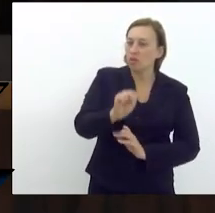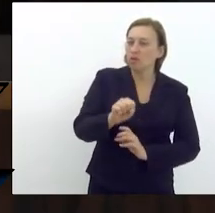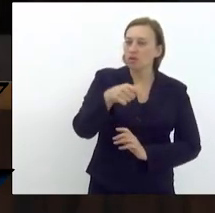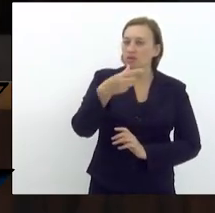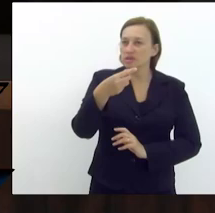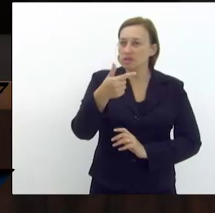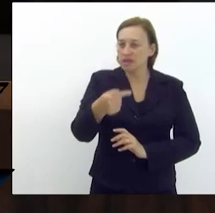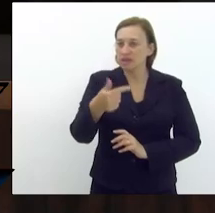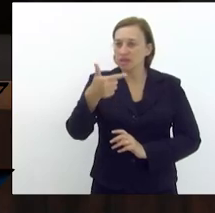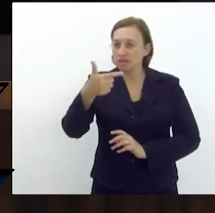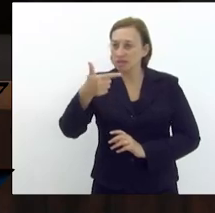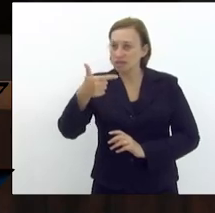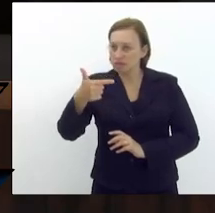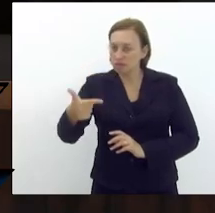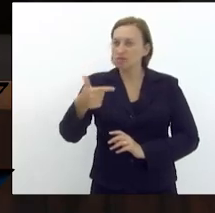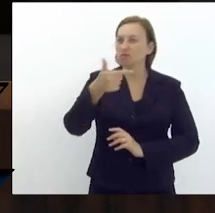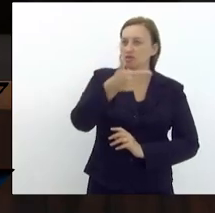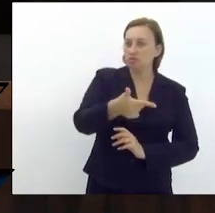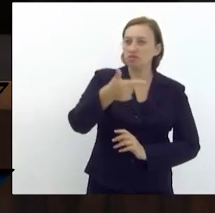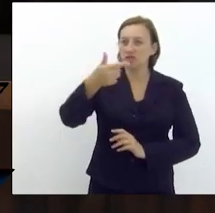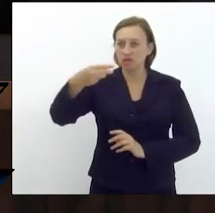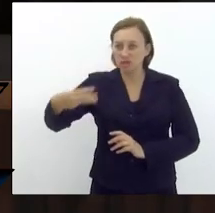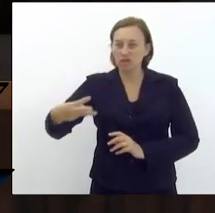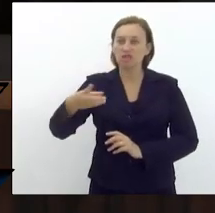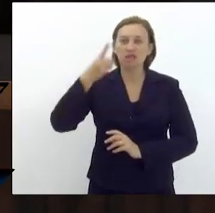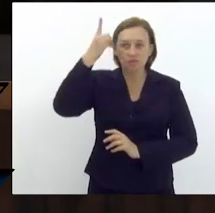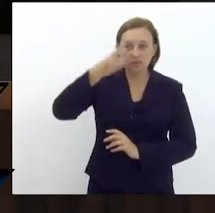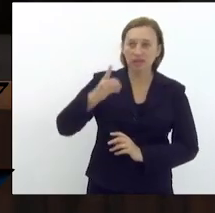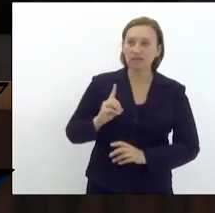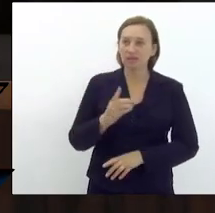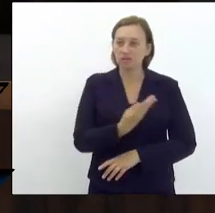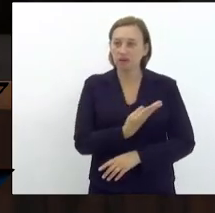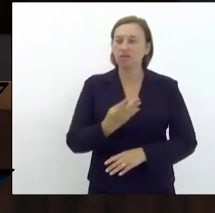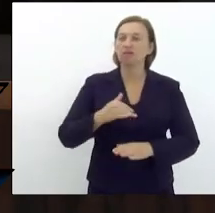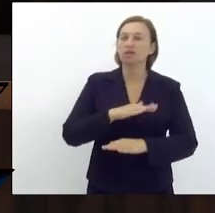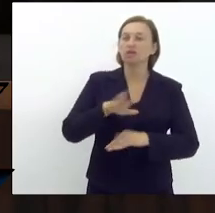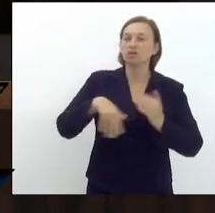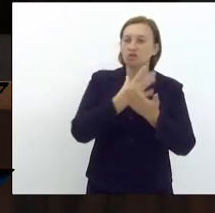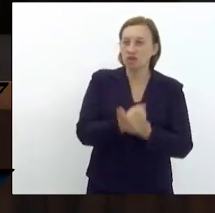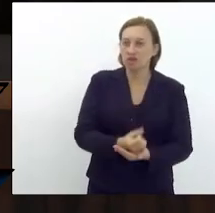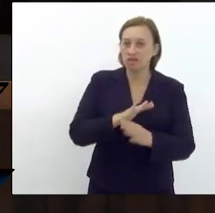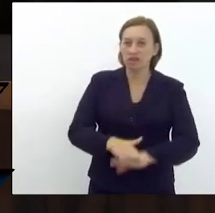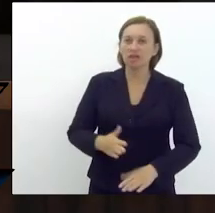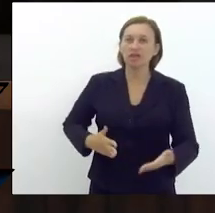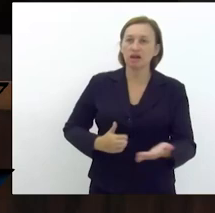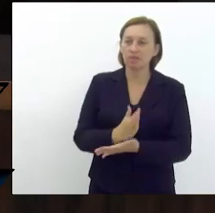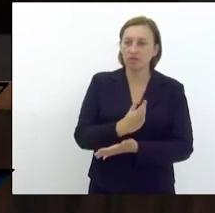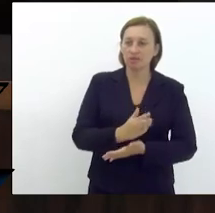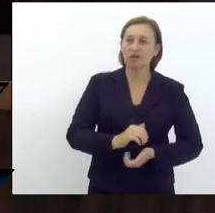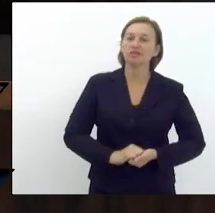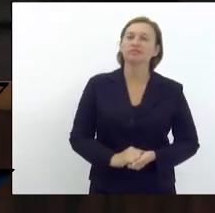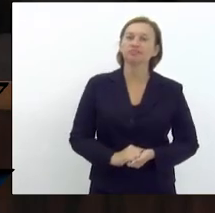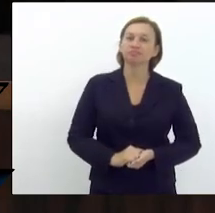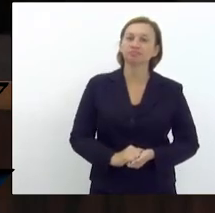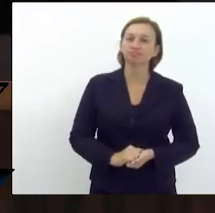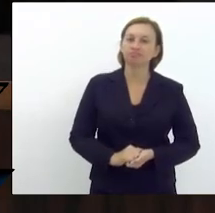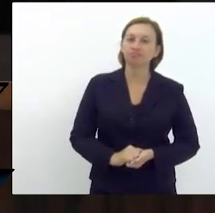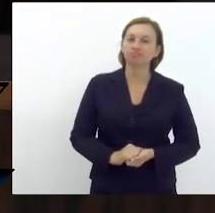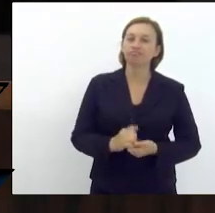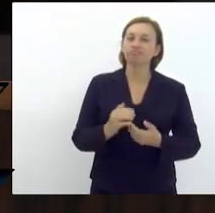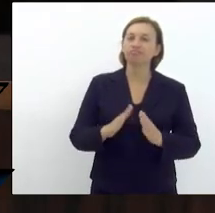2023 deputada Dani Balbi em votação sobre os que aprovam permaneçam Como estão aprovado